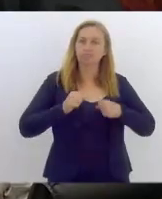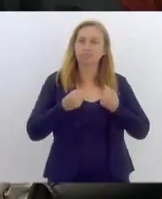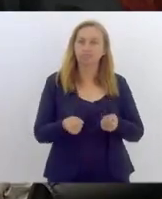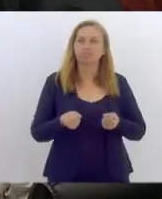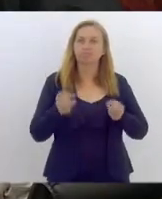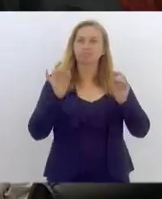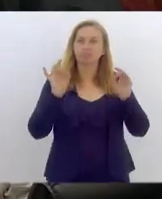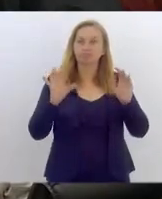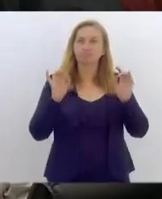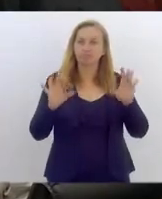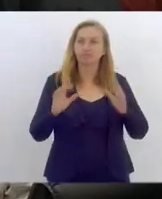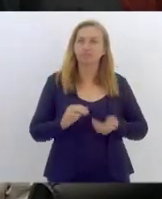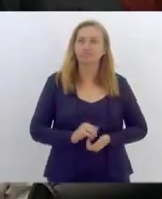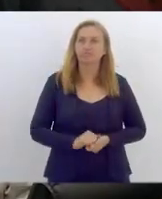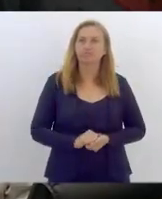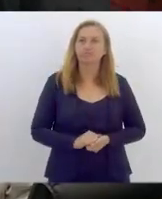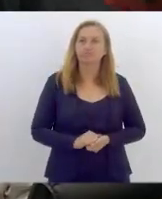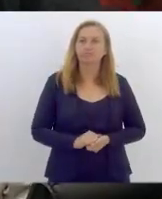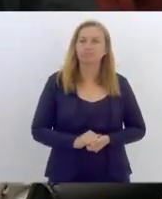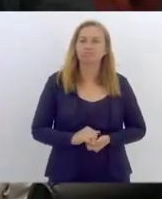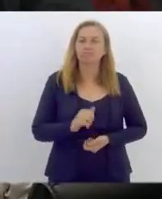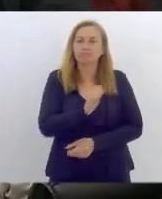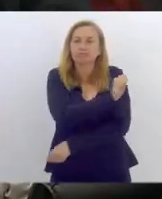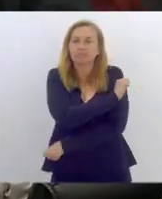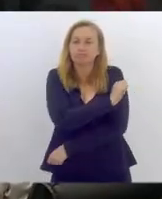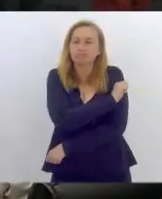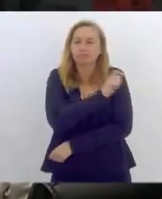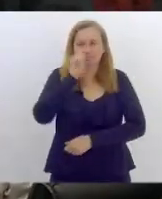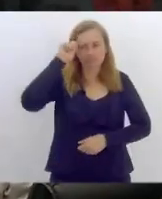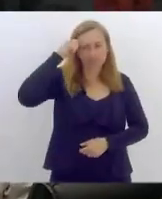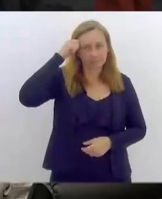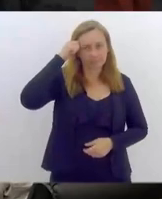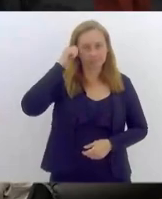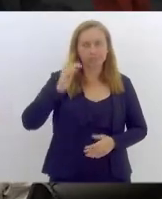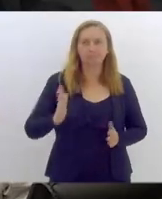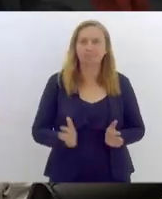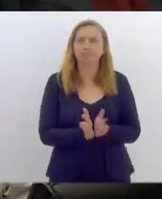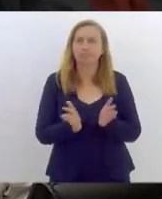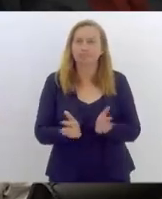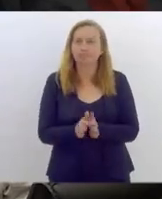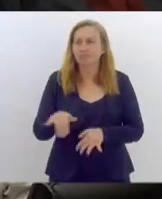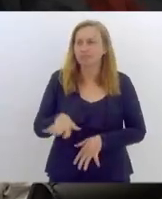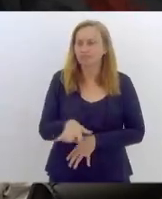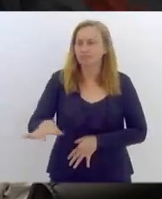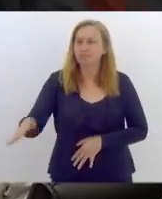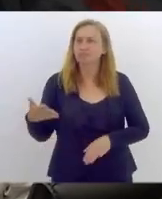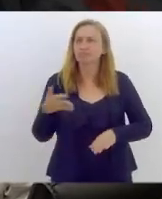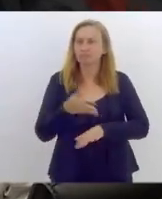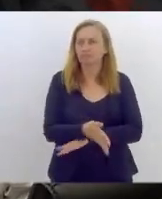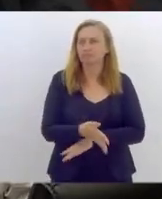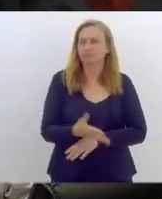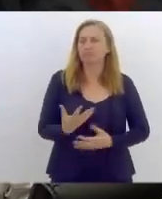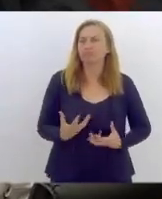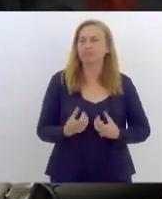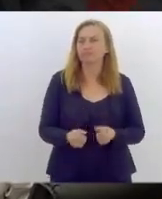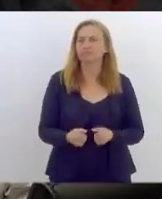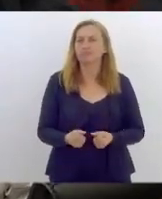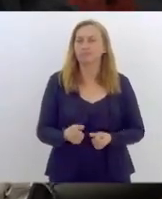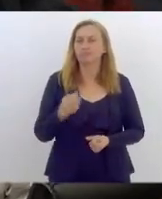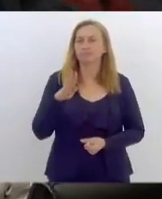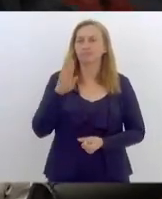em especial garantindo que alunos pretos, pobres, favelados, pudessem chegar e receberem uma